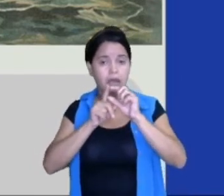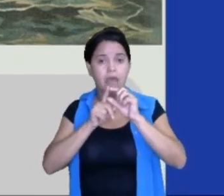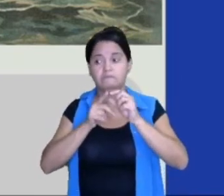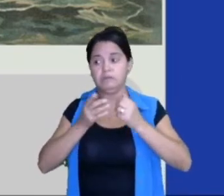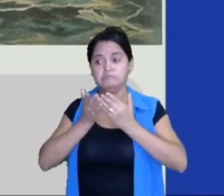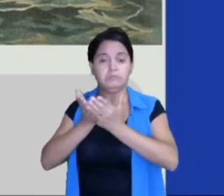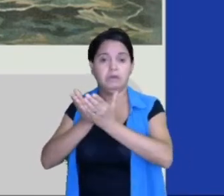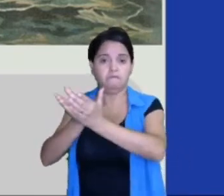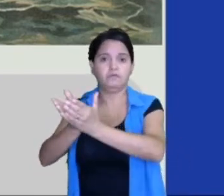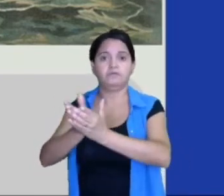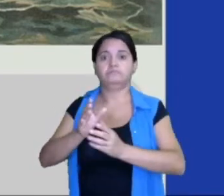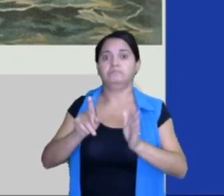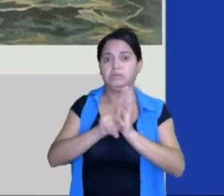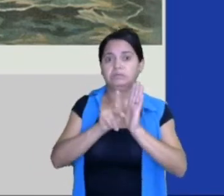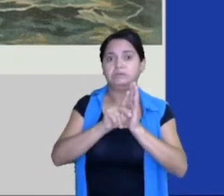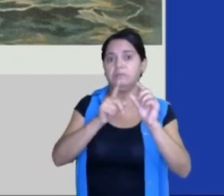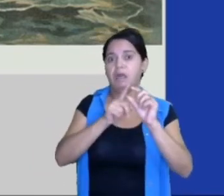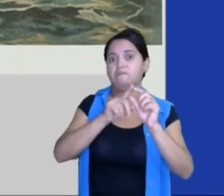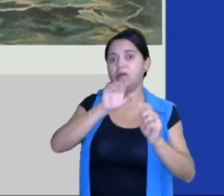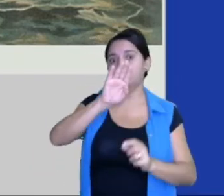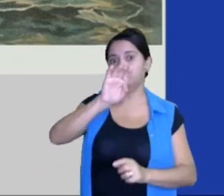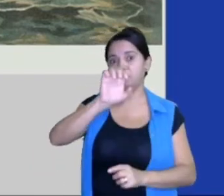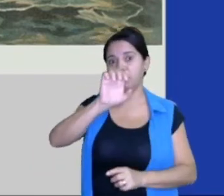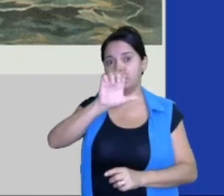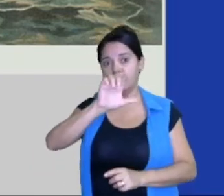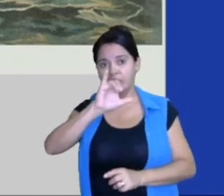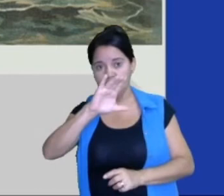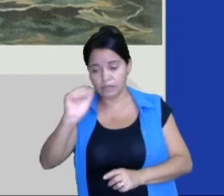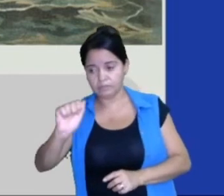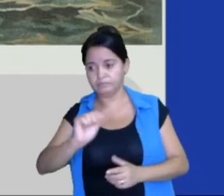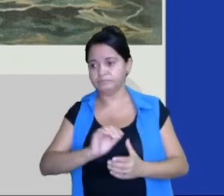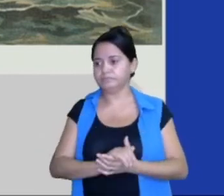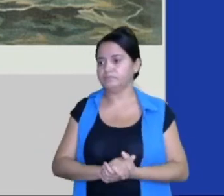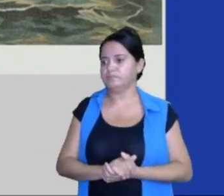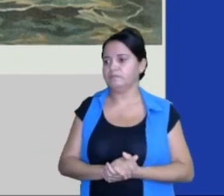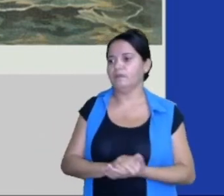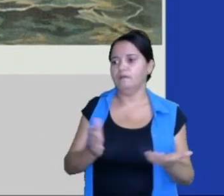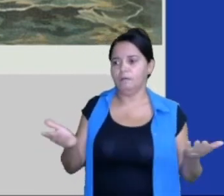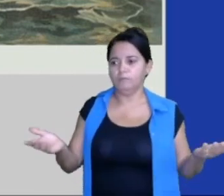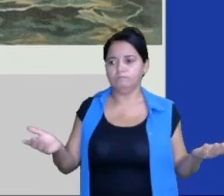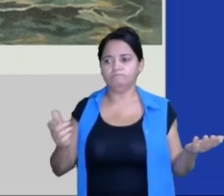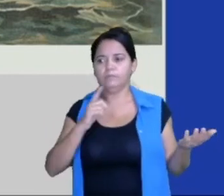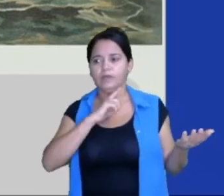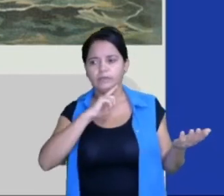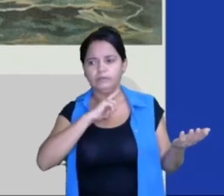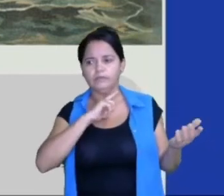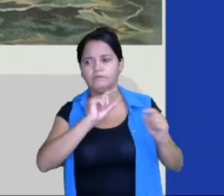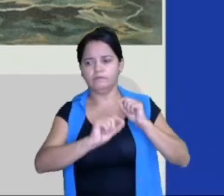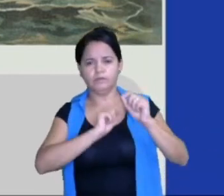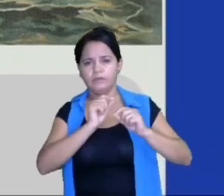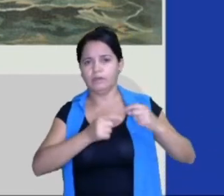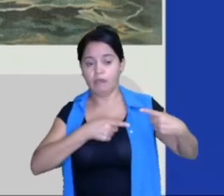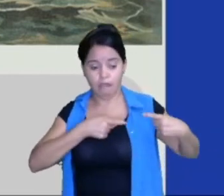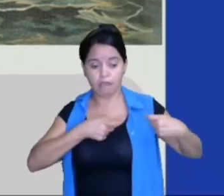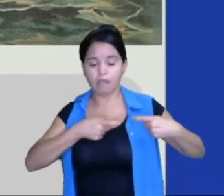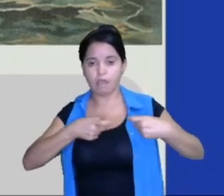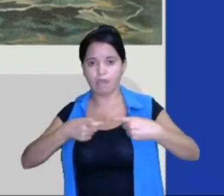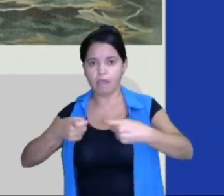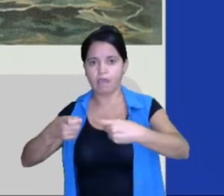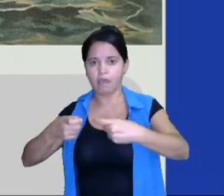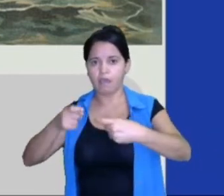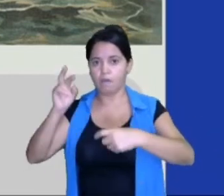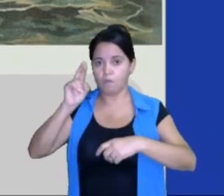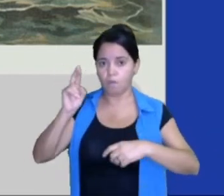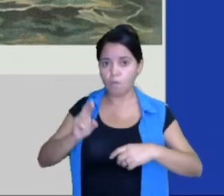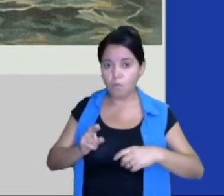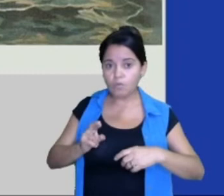aí, tá bom? Então vamos lá. A Guerra Russo-Japonesa aconteceu no século XX, entre